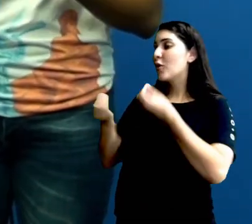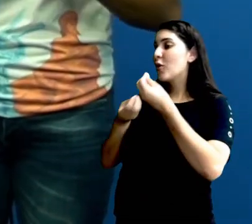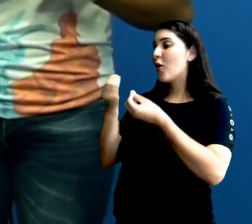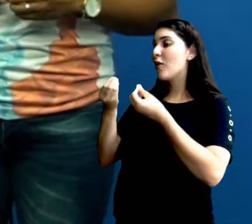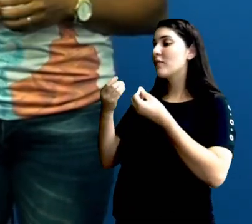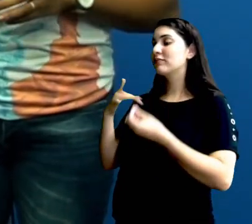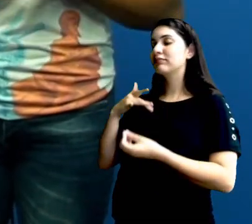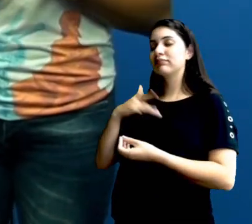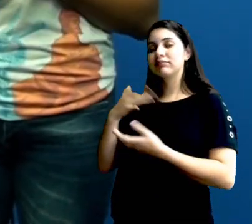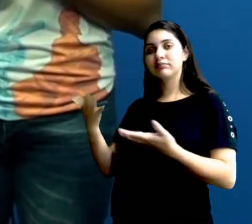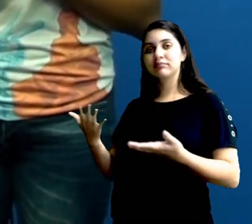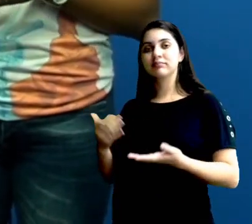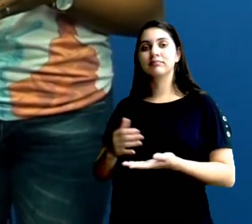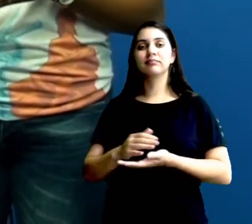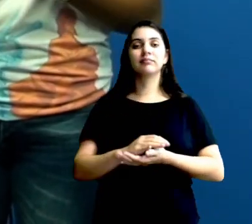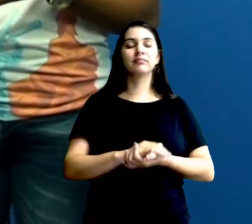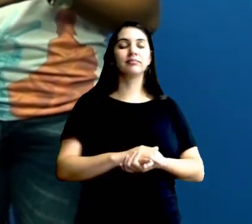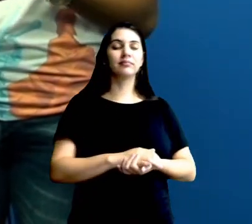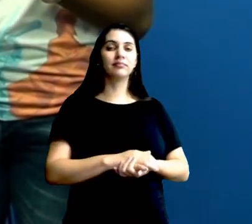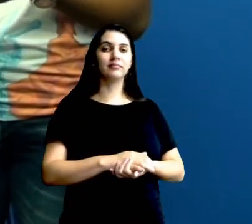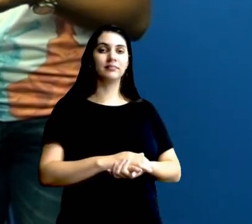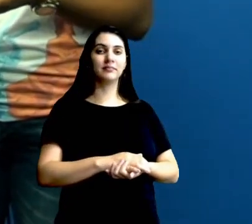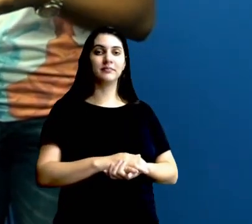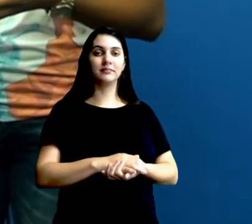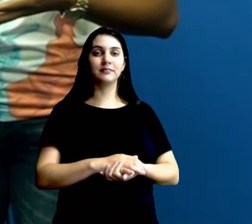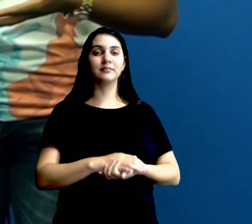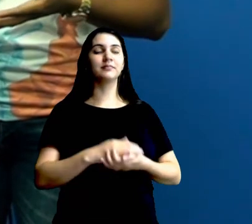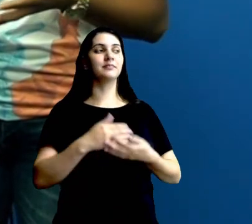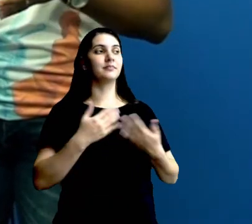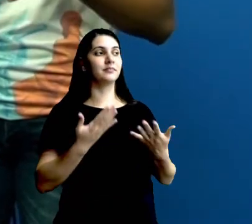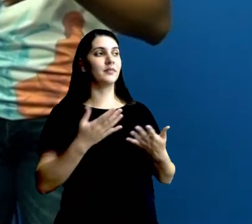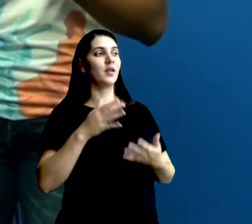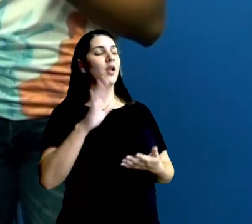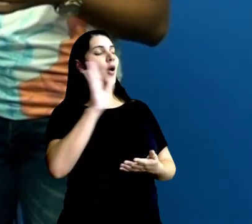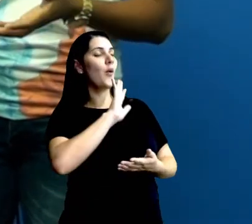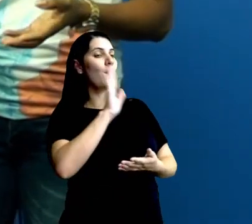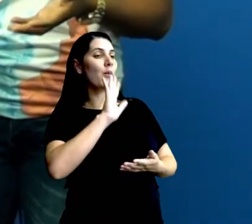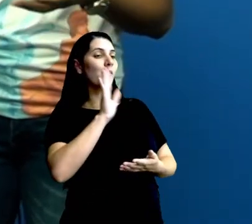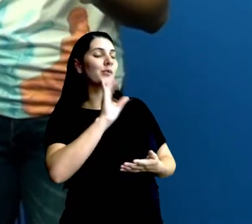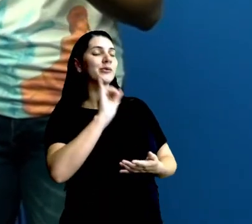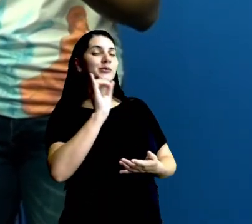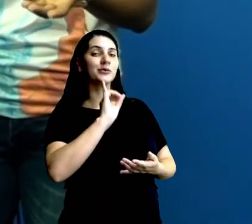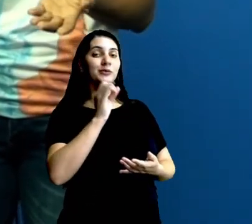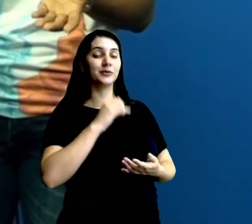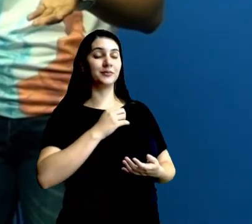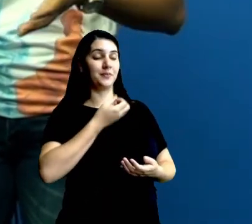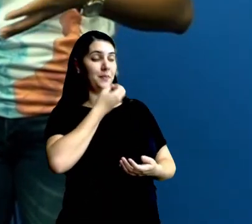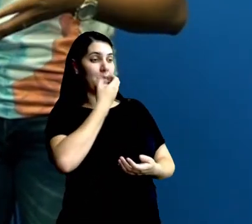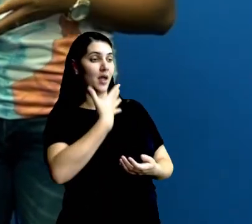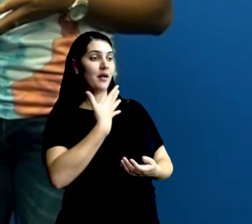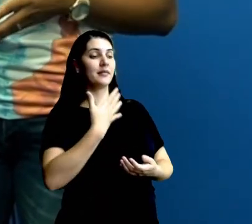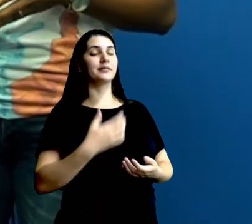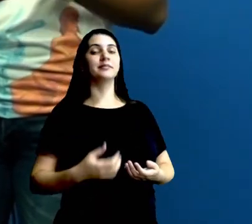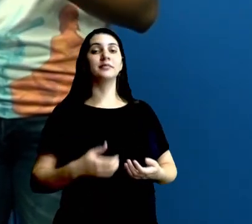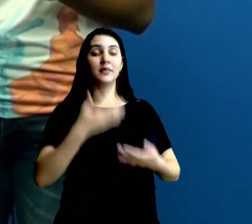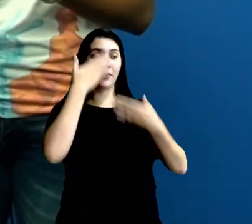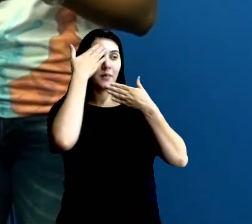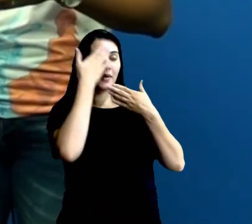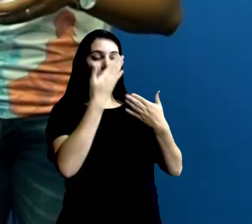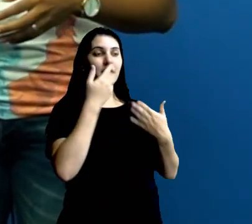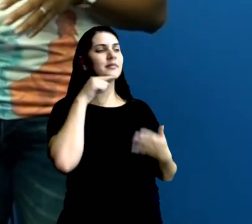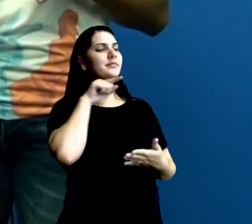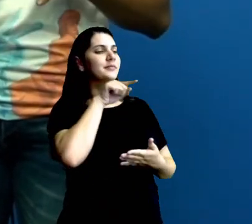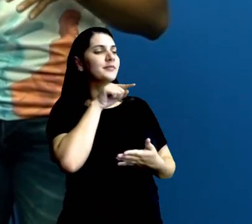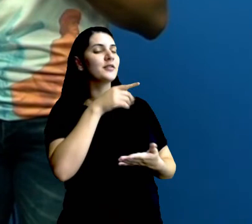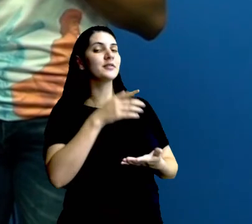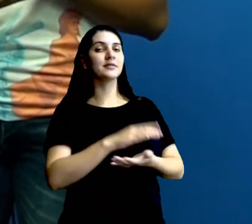você está? Hi, I'm great, thanks, and you? Ou seja, Oi, estou bem, ou estou ótimo, obrigada. E